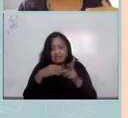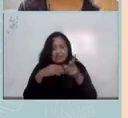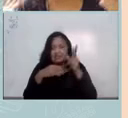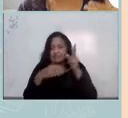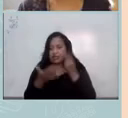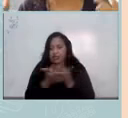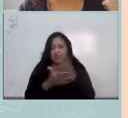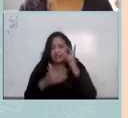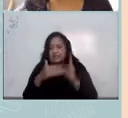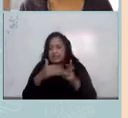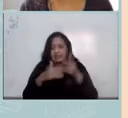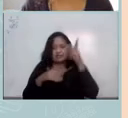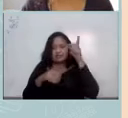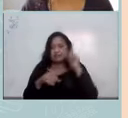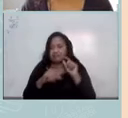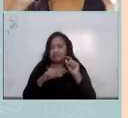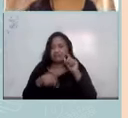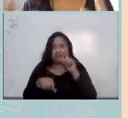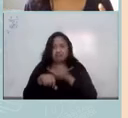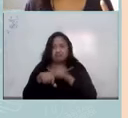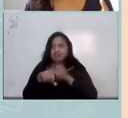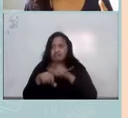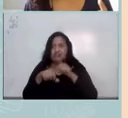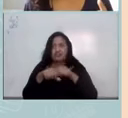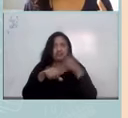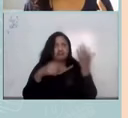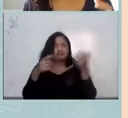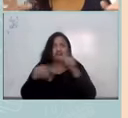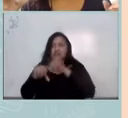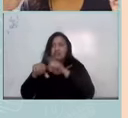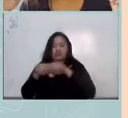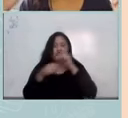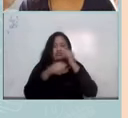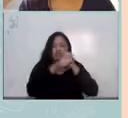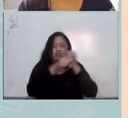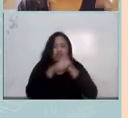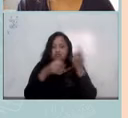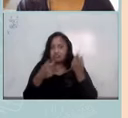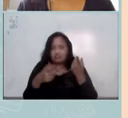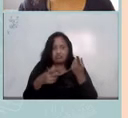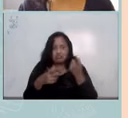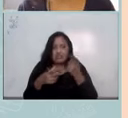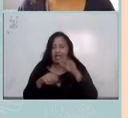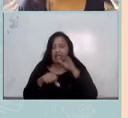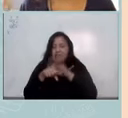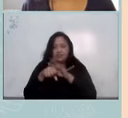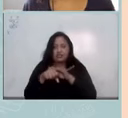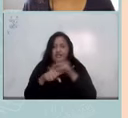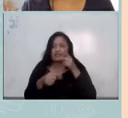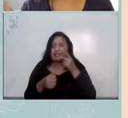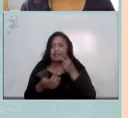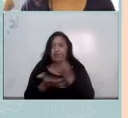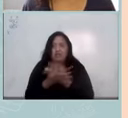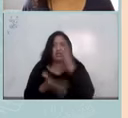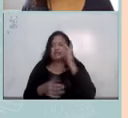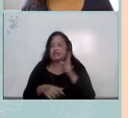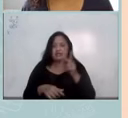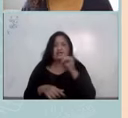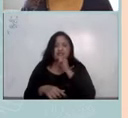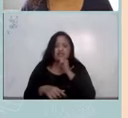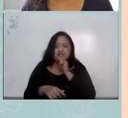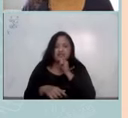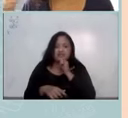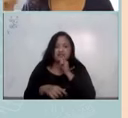algum período de tempo aí, ao longo do ano, naquela localidade. Então, é como se fosse assim, aquela doença que sempre ocorre. Exemplo, a gente